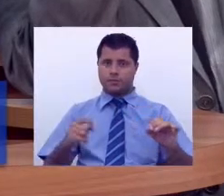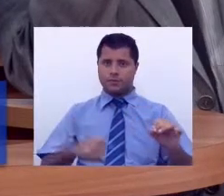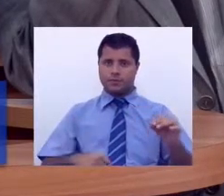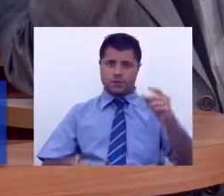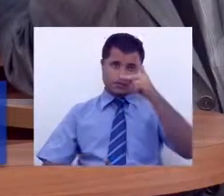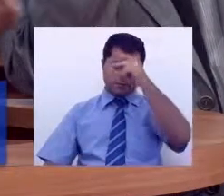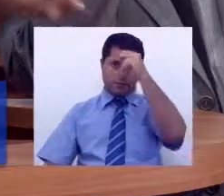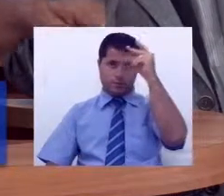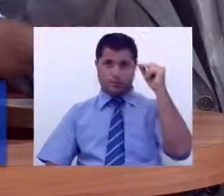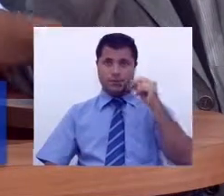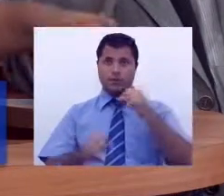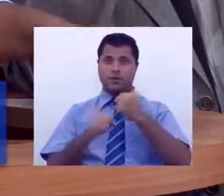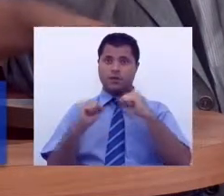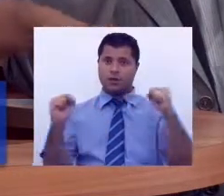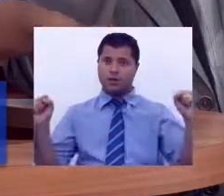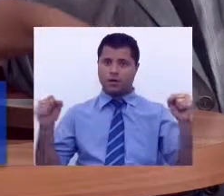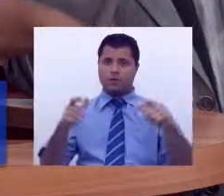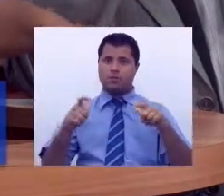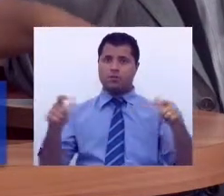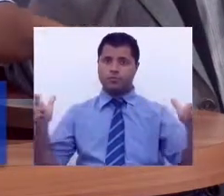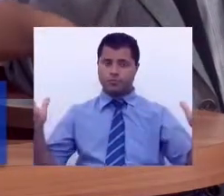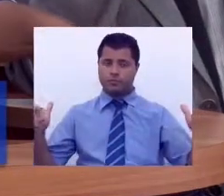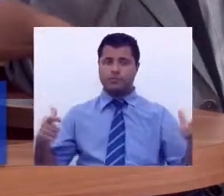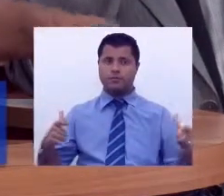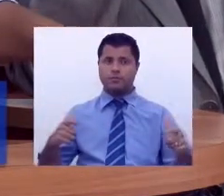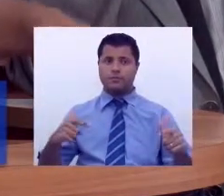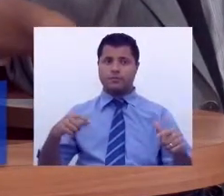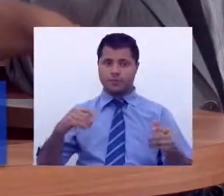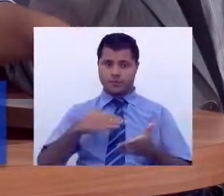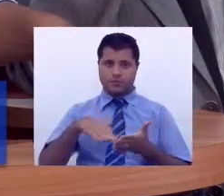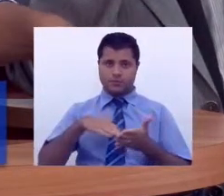Lércio Sandes, e o secretário de saúde dessa cidade,